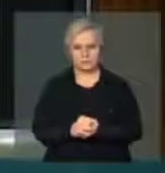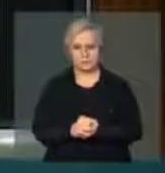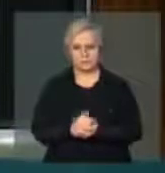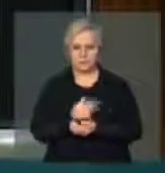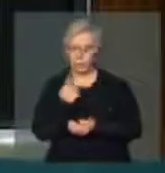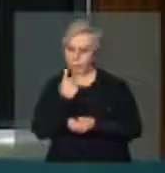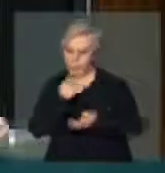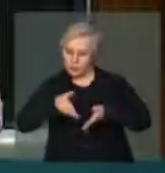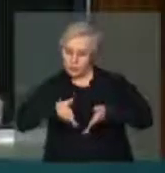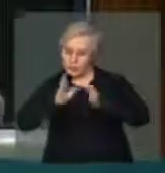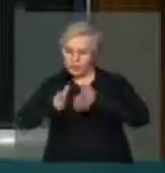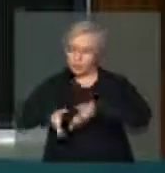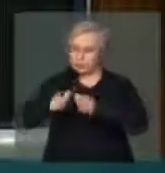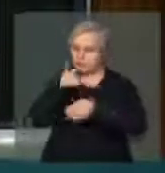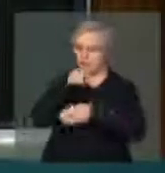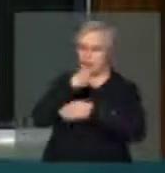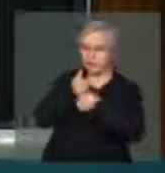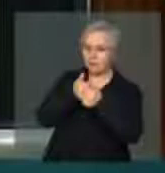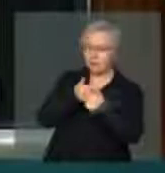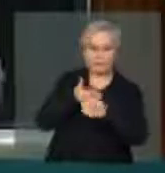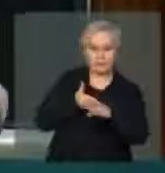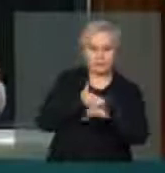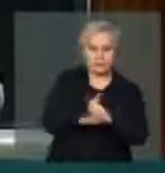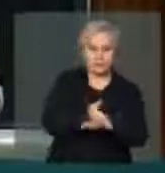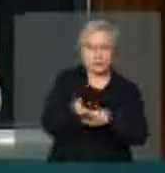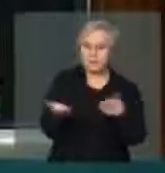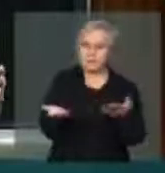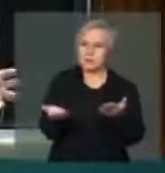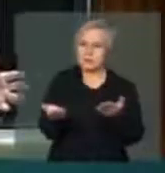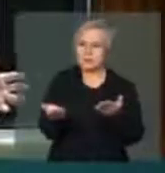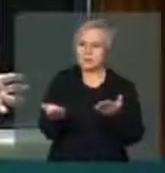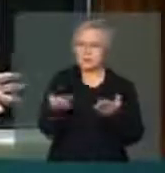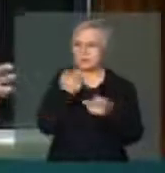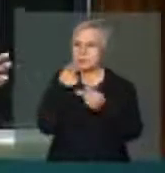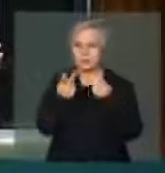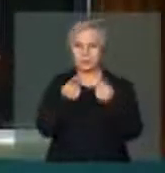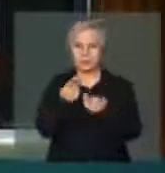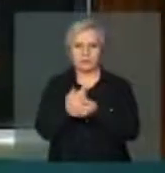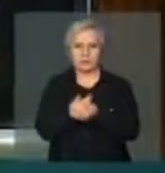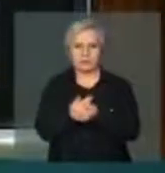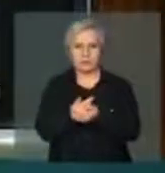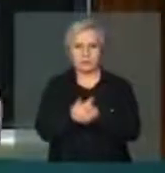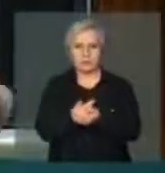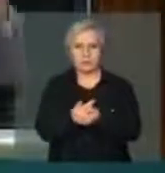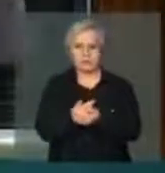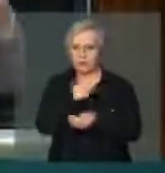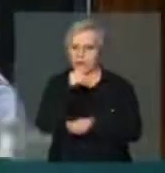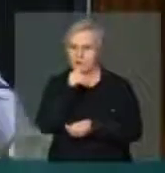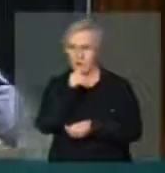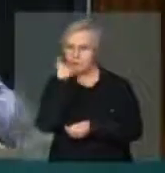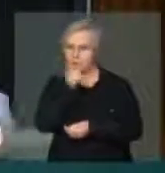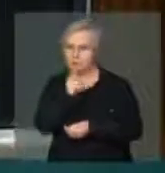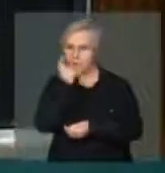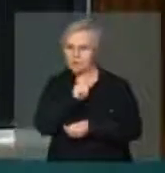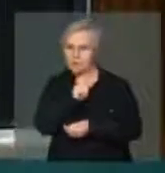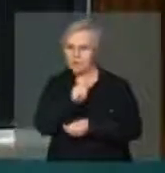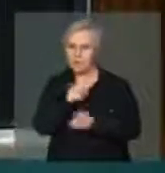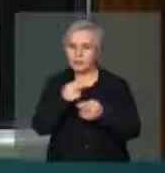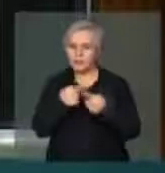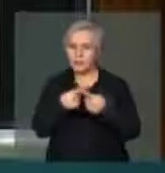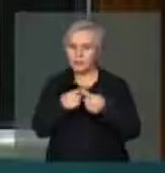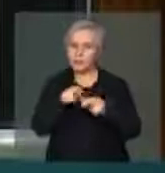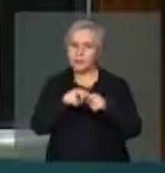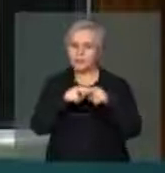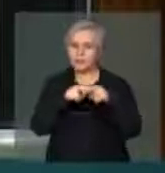ele dizendo assim, rapaz, a água não saiu ainda porque não tem como tirar. Não vai ter como tirar a água do rio, que o rio está com menos